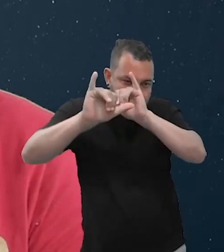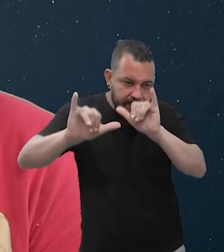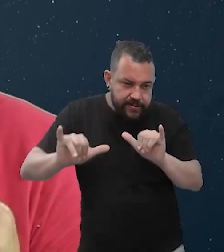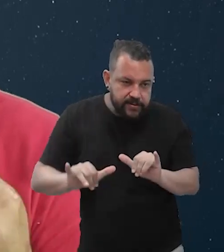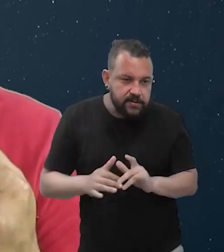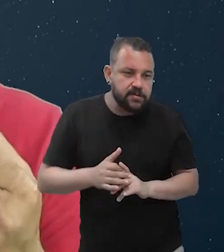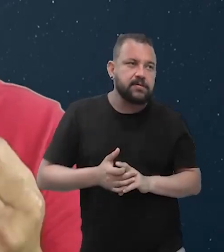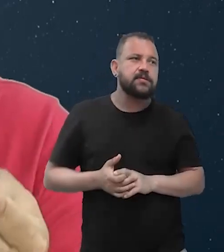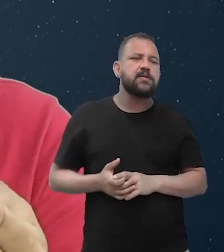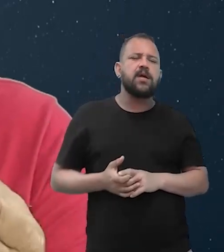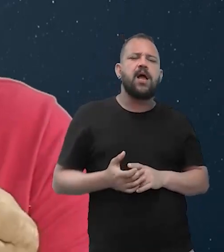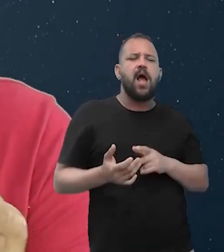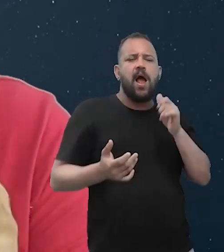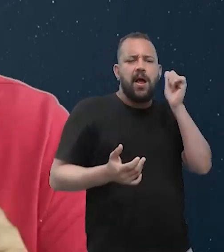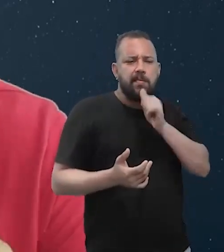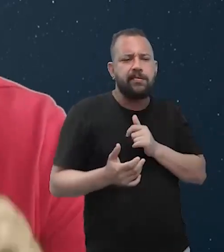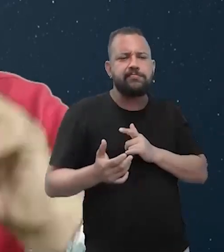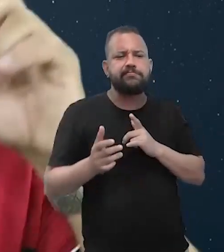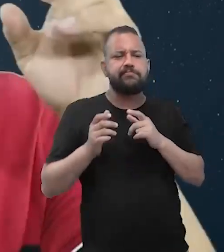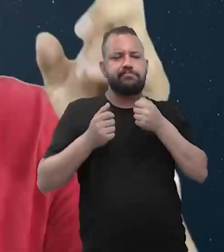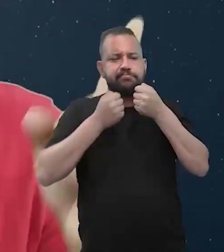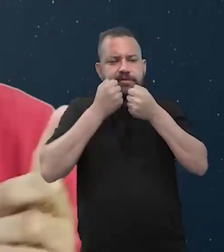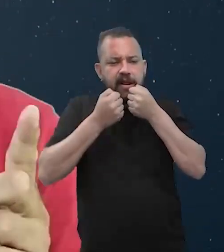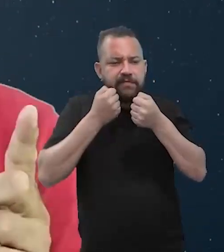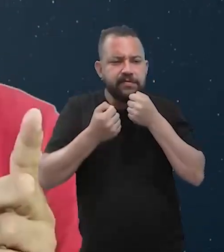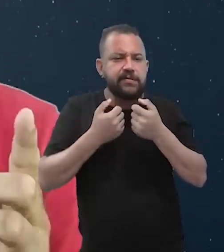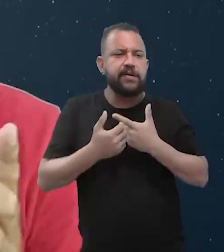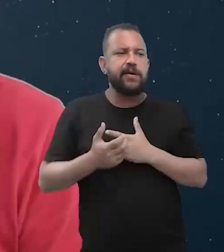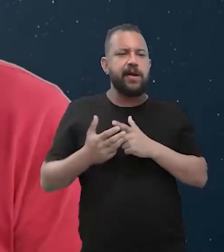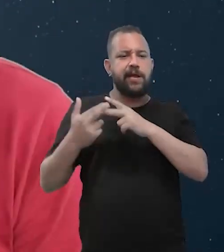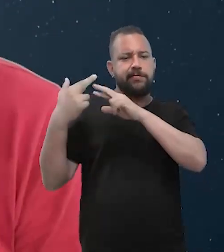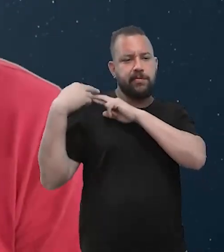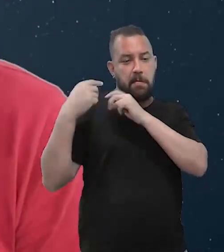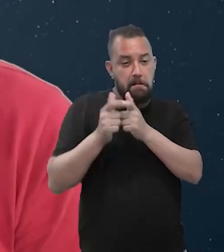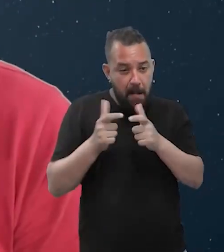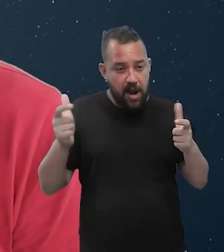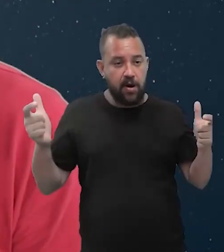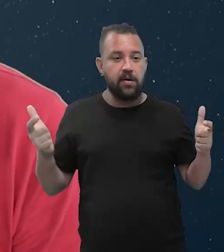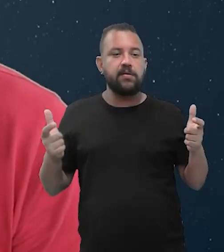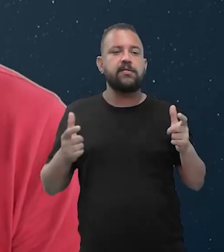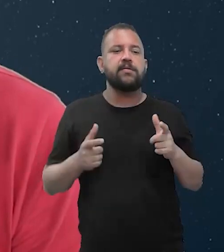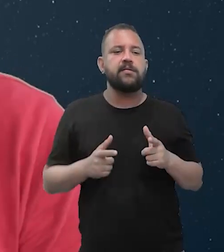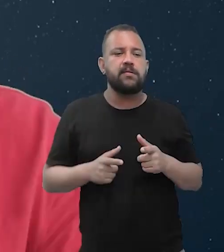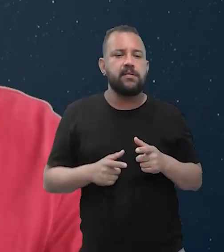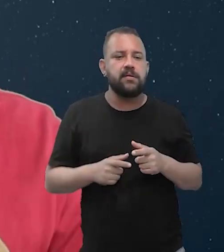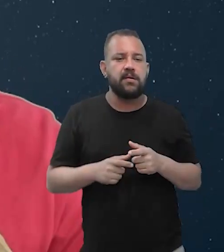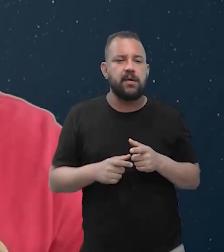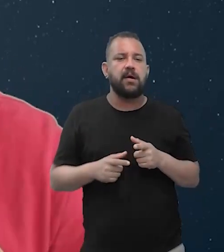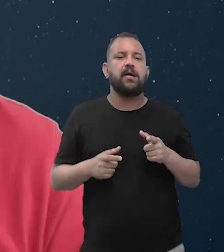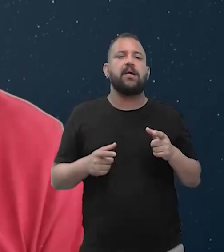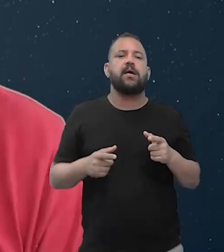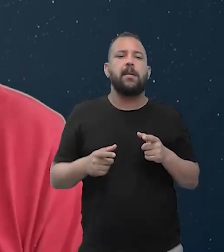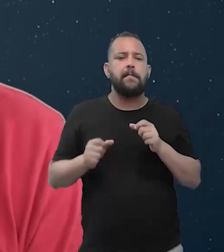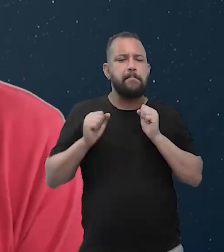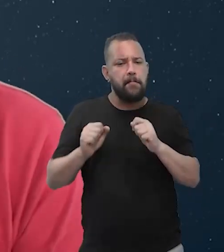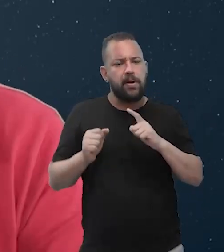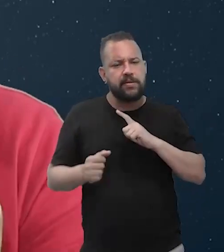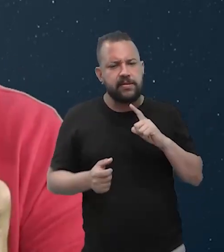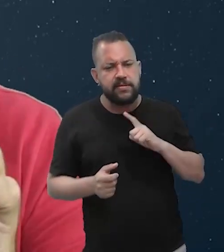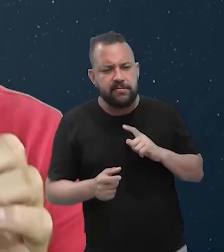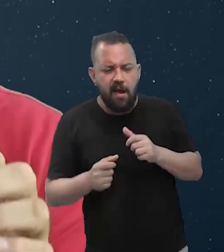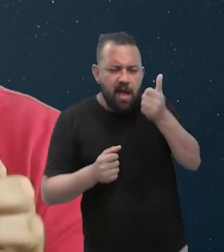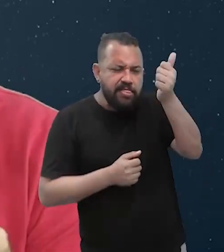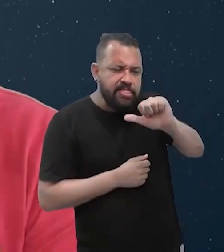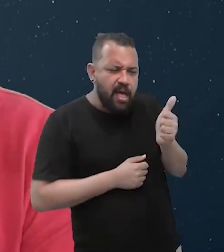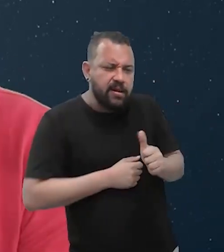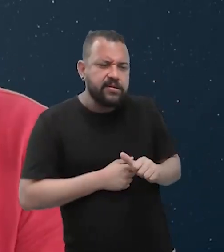mulheres entrevistadas vão representar uma população maior. Então, esse levantamento estatístico pode trazer para a gente uma análise